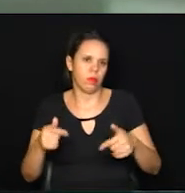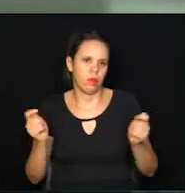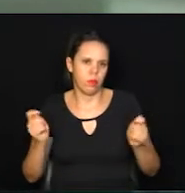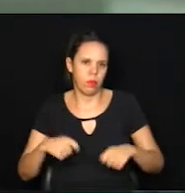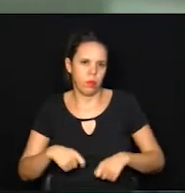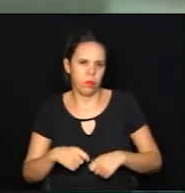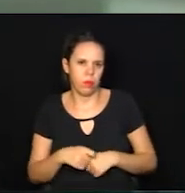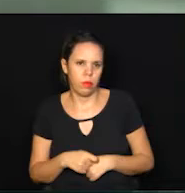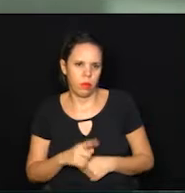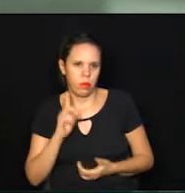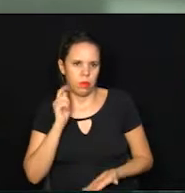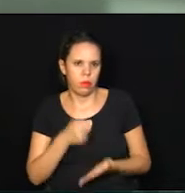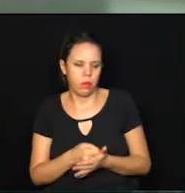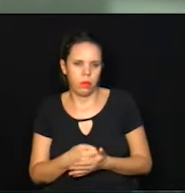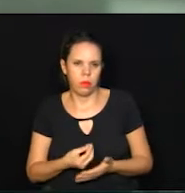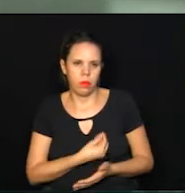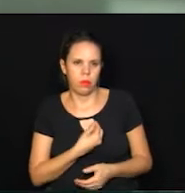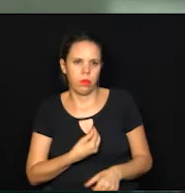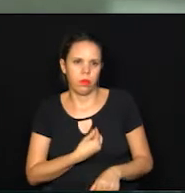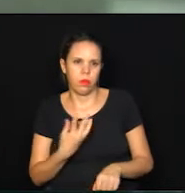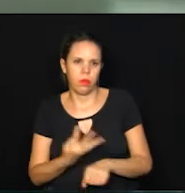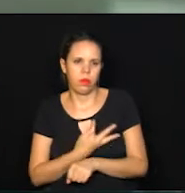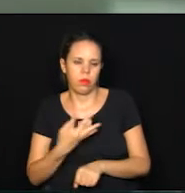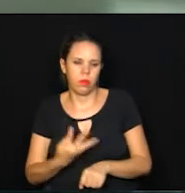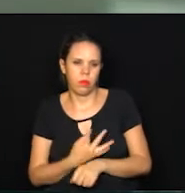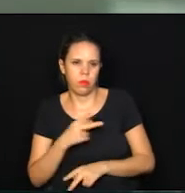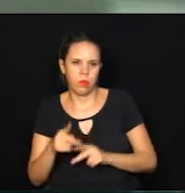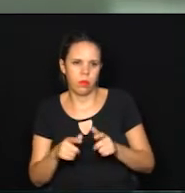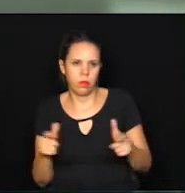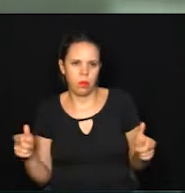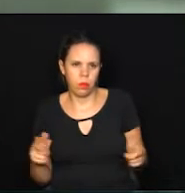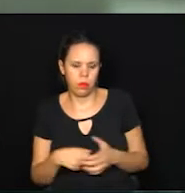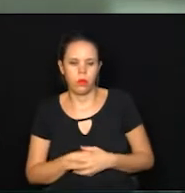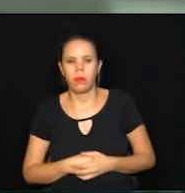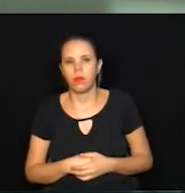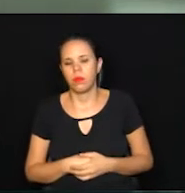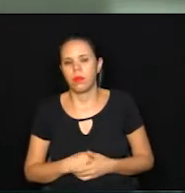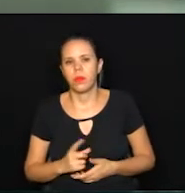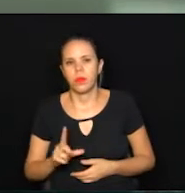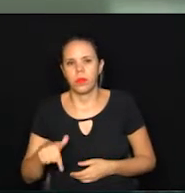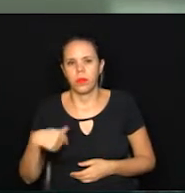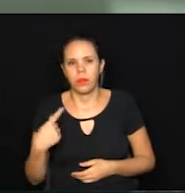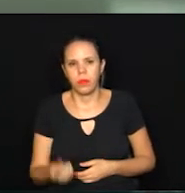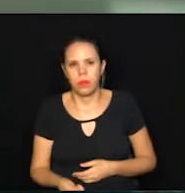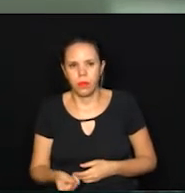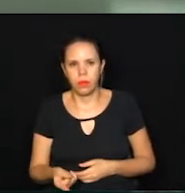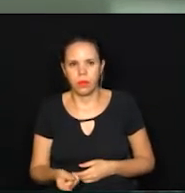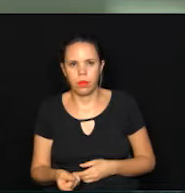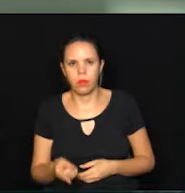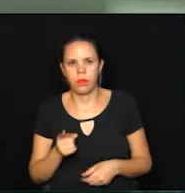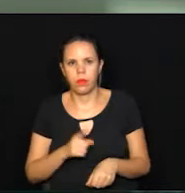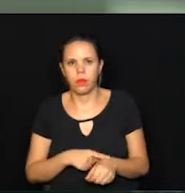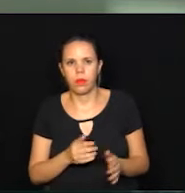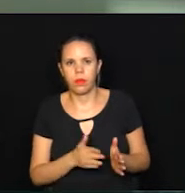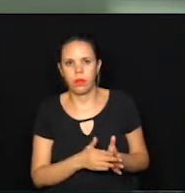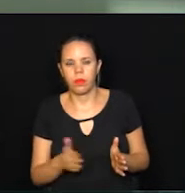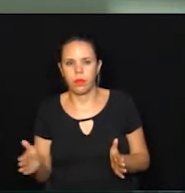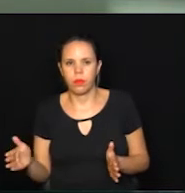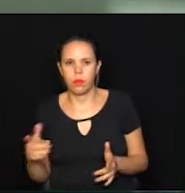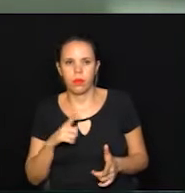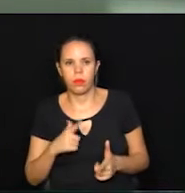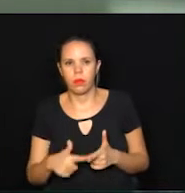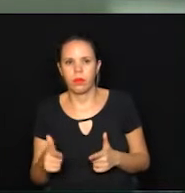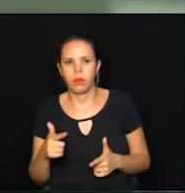possível para garantir a sobrevivência da minha população. Sim. Depois, a longo prazo, é um